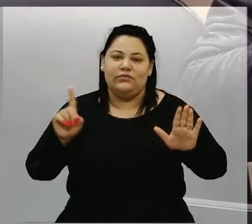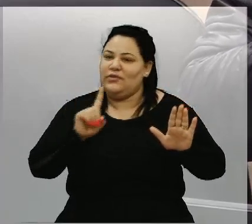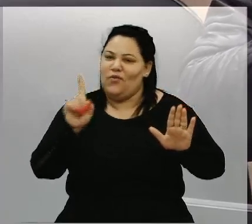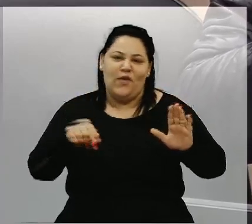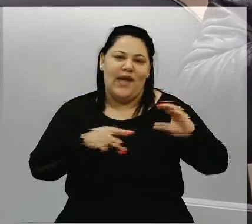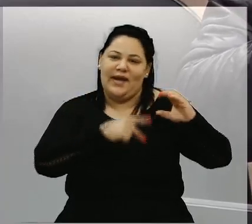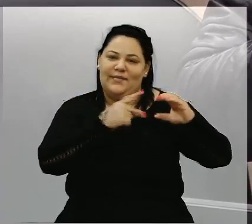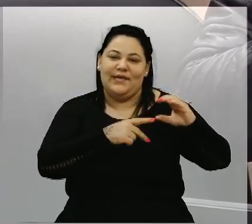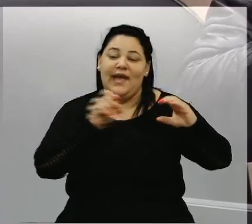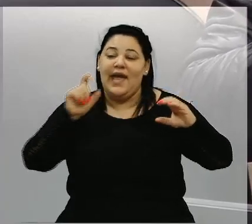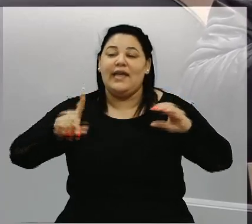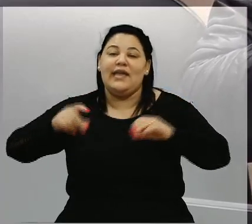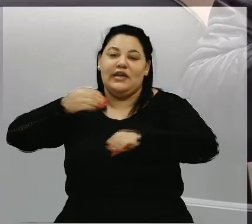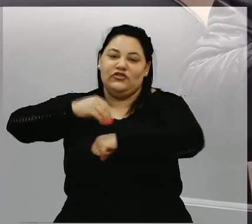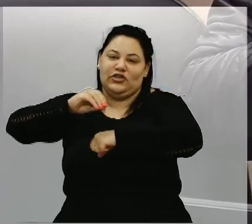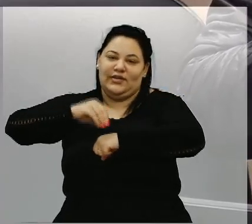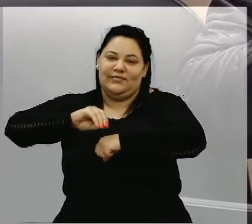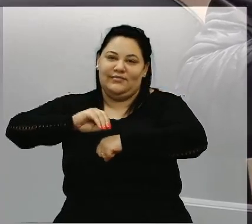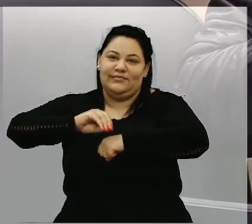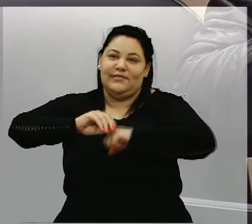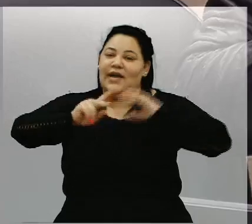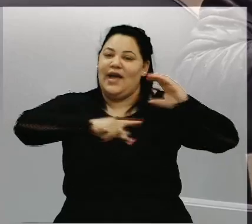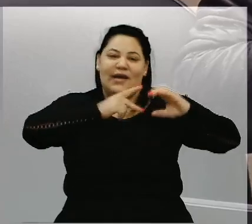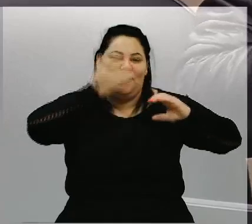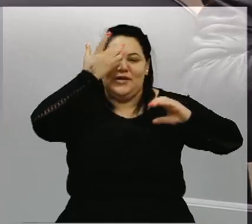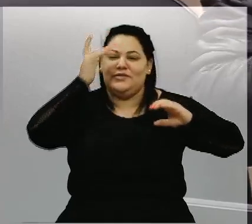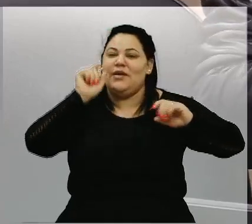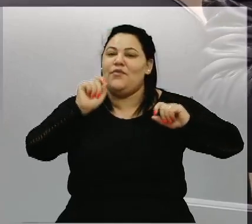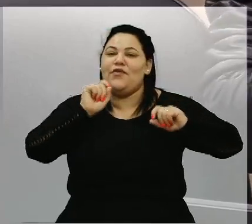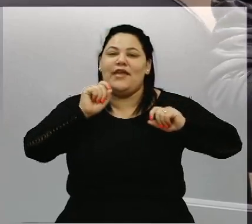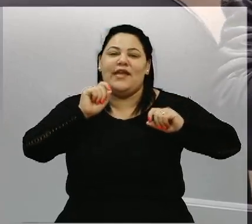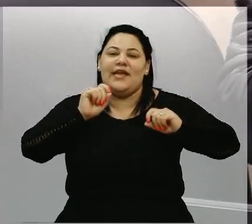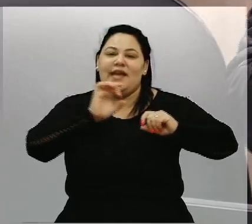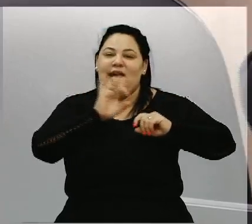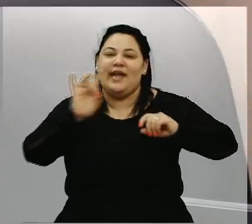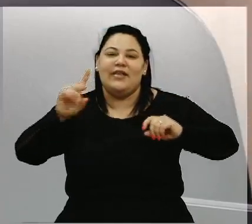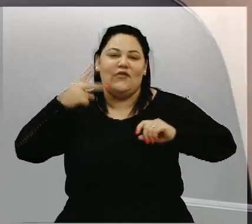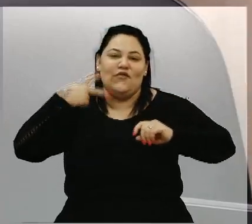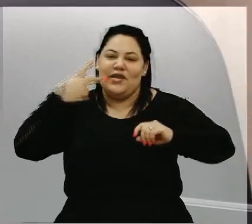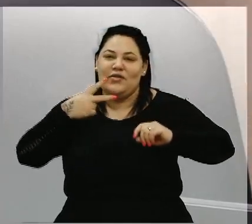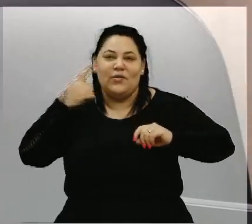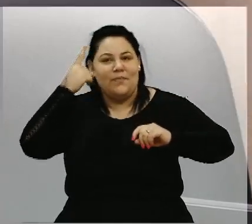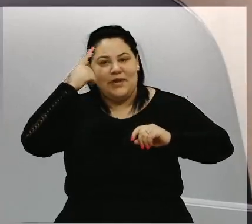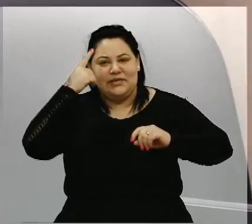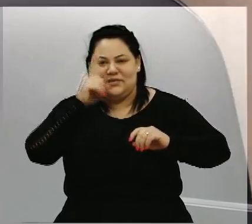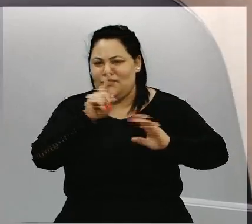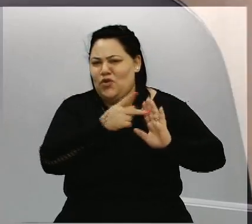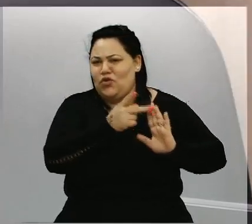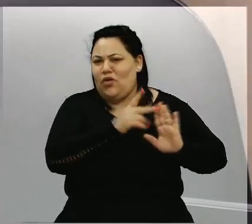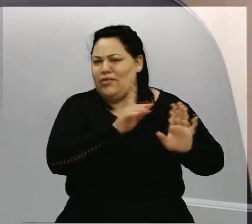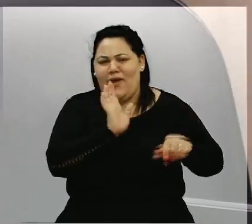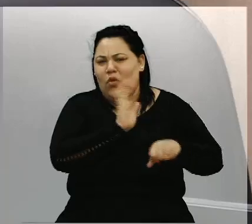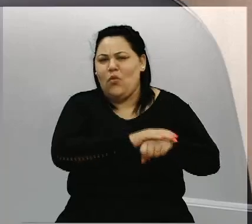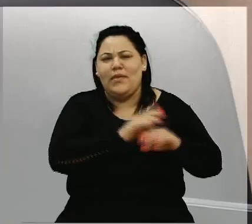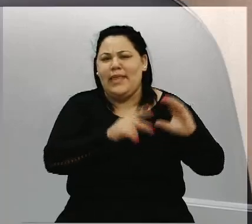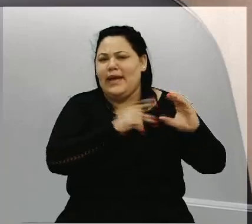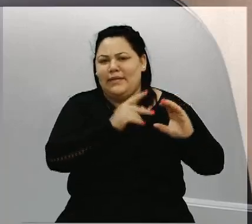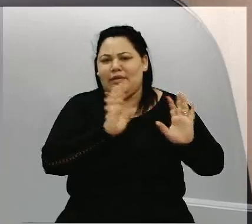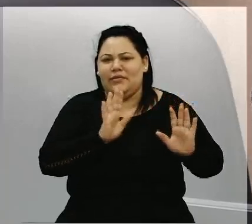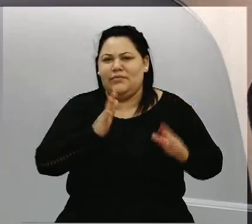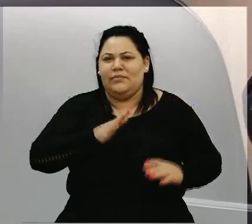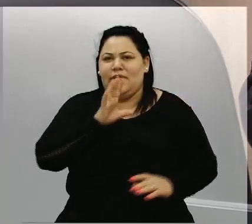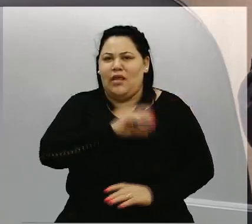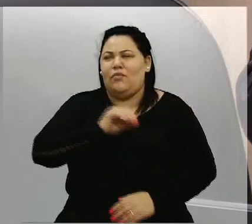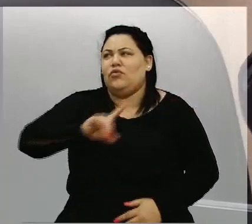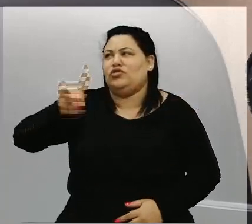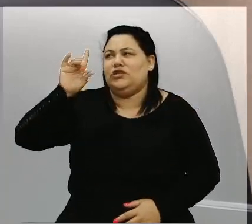A casa não sabe o que cada vereador está pensando. Então cada um é responsável por aquilo que protocola. Não é culpa da casa, pelo amor de Deus. Né? O presidente não tem como